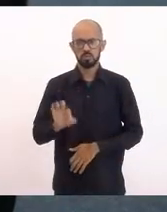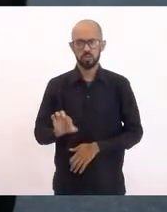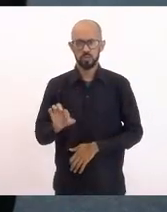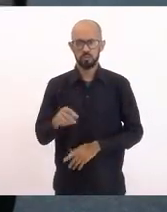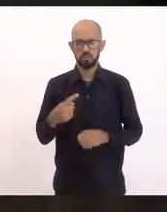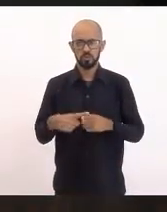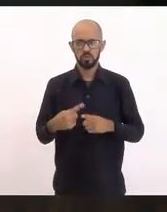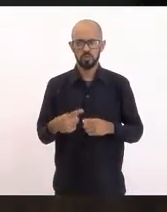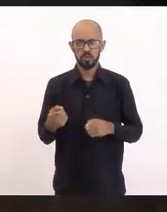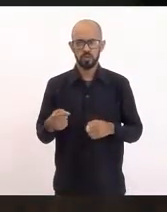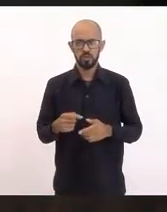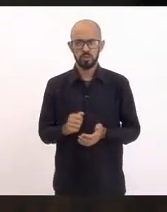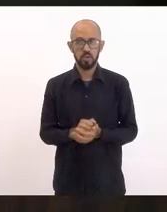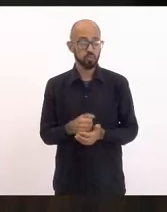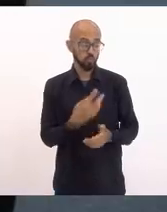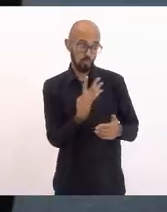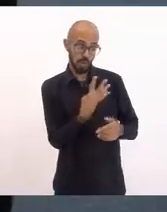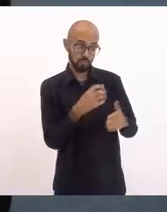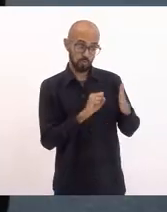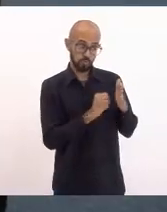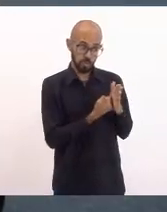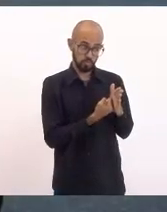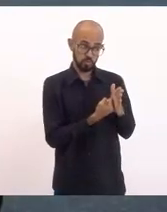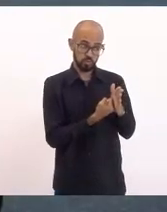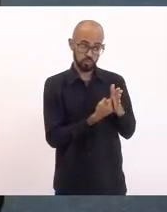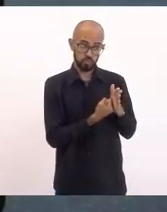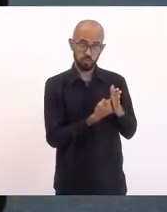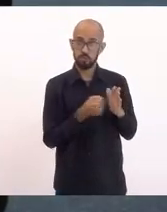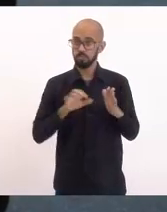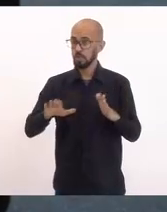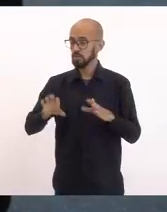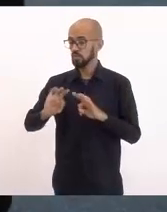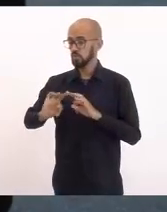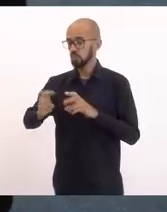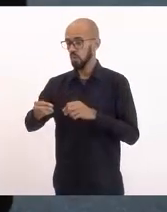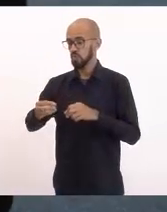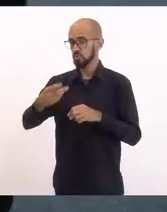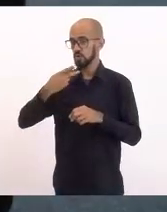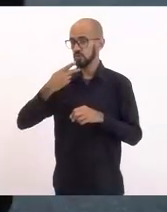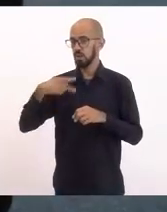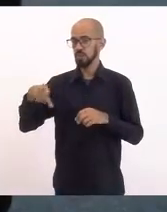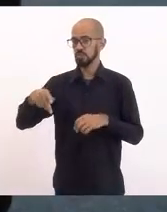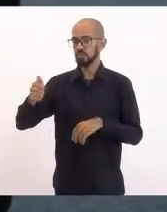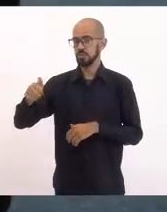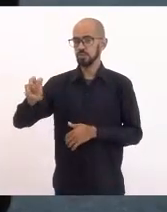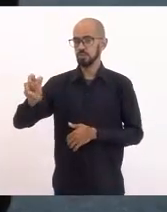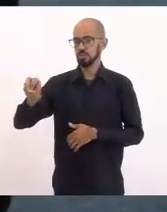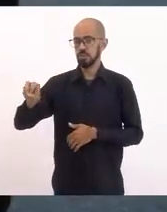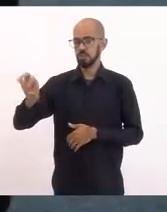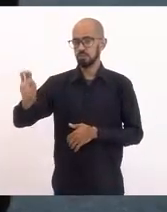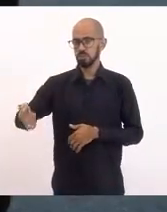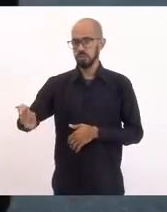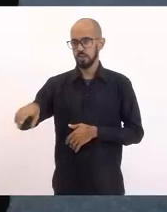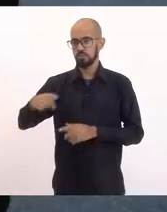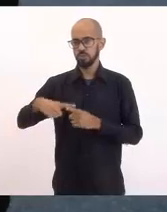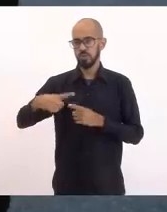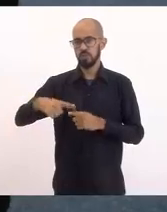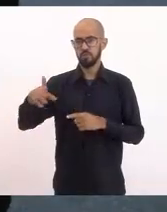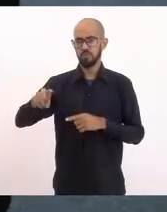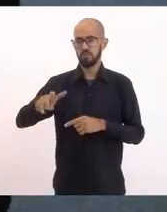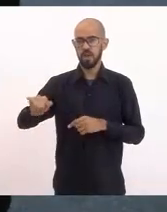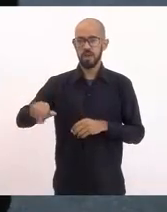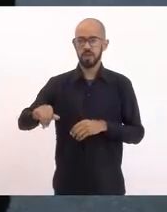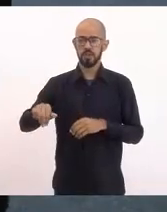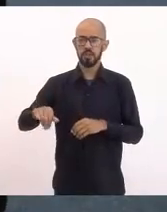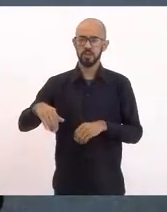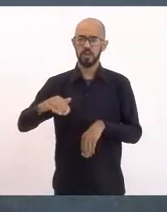hoje... são os quatro vetos. Então, é isso, mas todo mundo só está pegando, só está falando de 150%, porque vai aumentar 20 e poucos